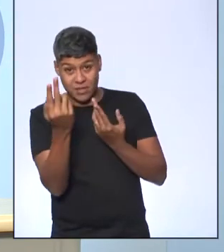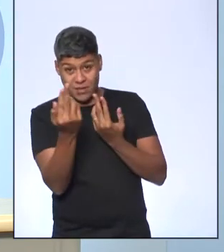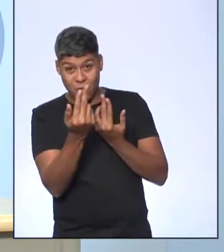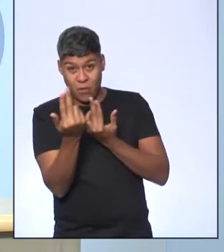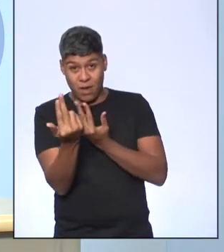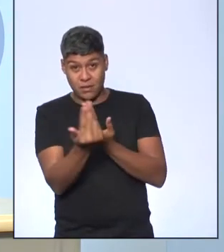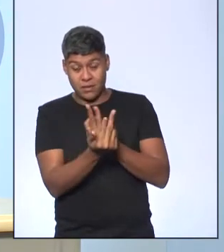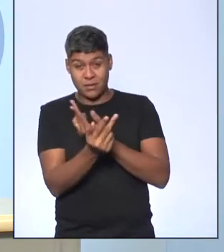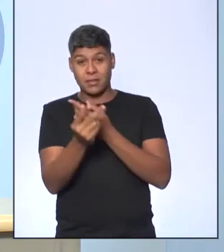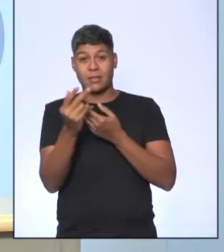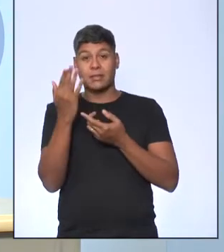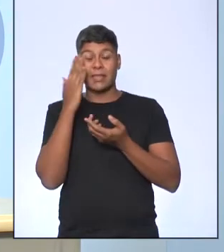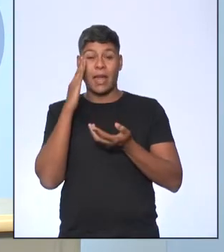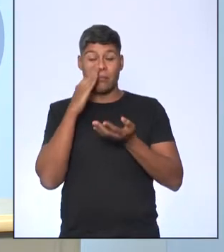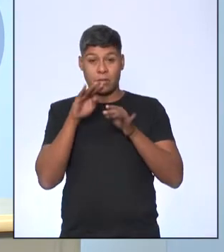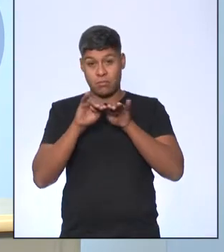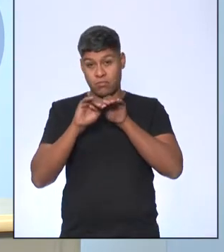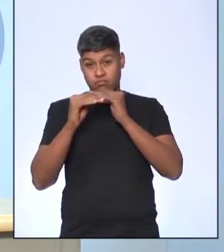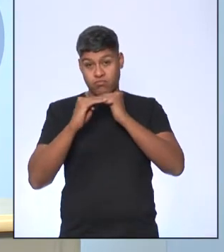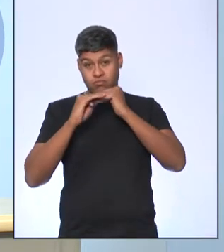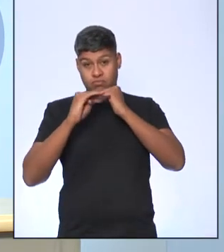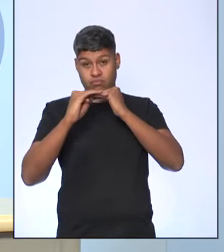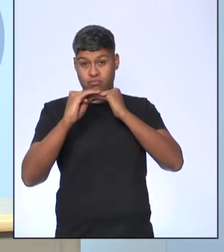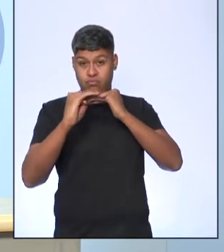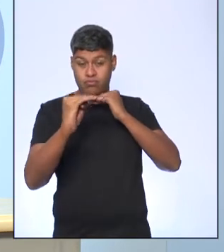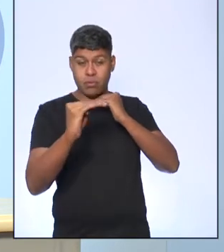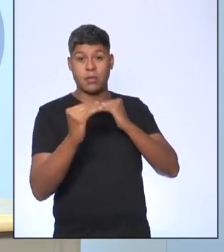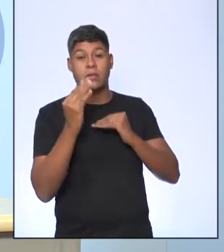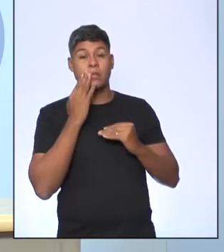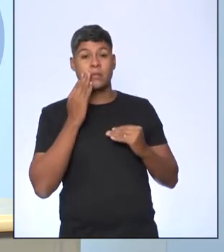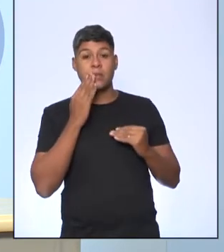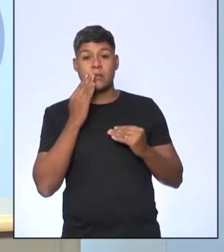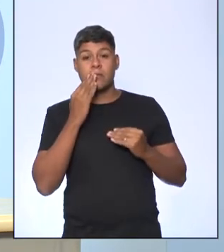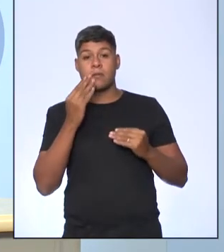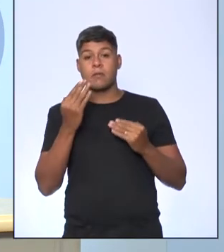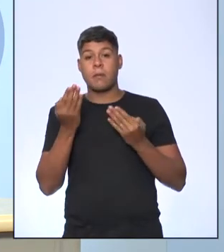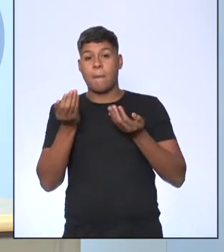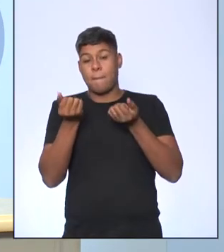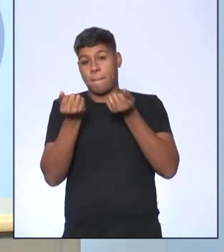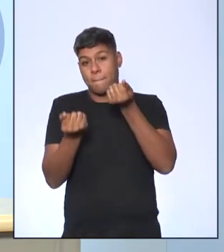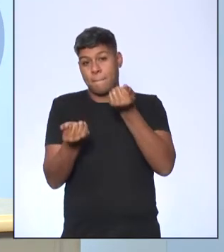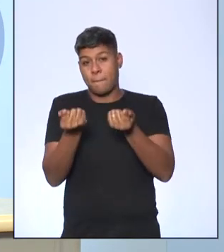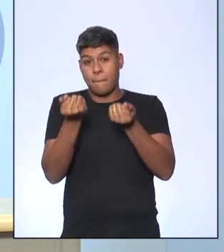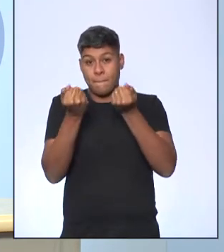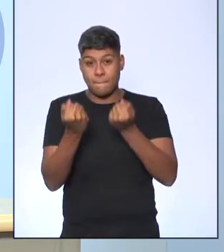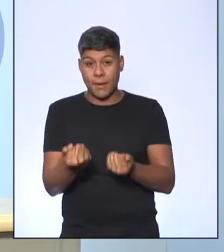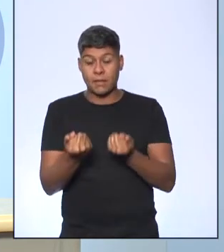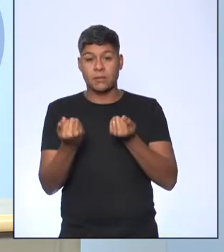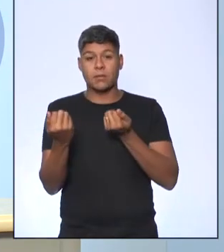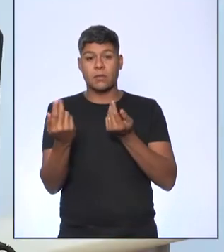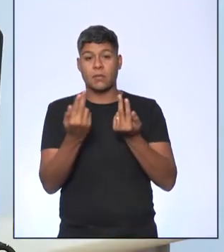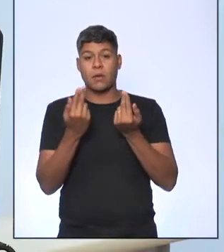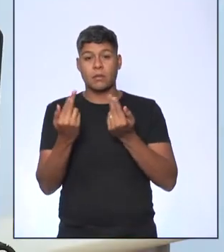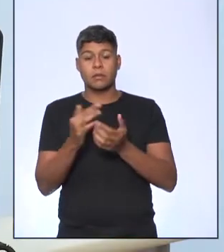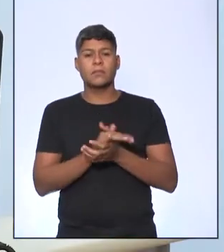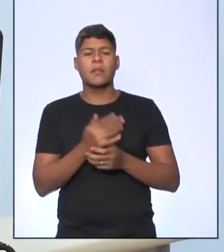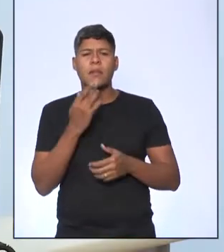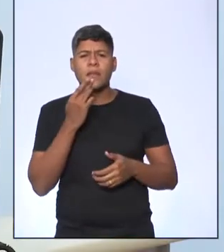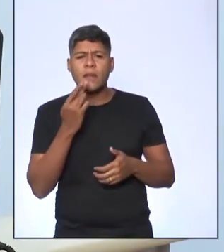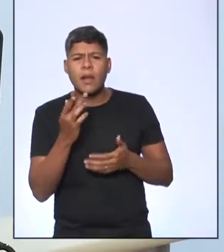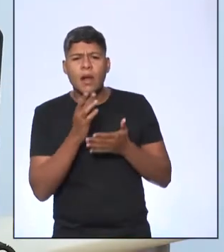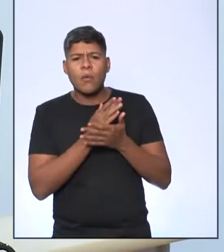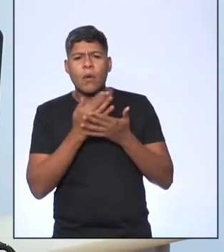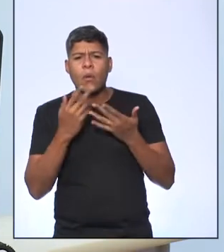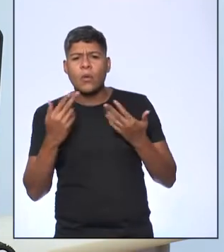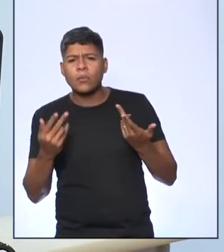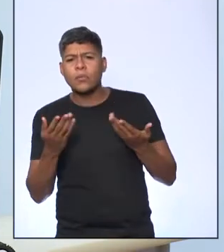iguais, estabilidade, reações de peso iguais. E alguém falou alguma